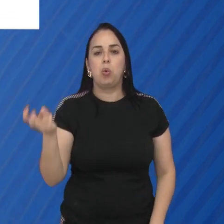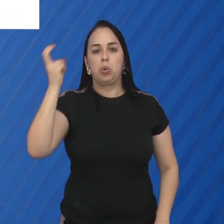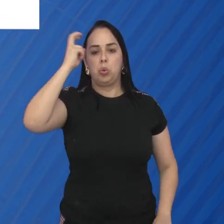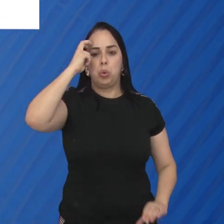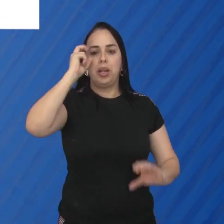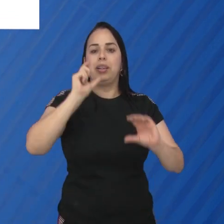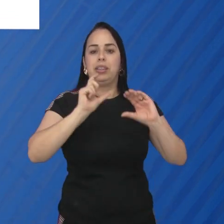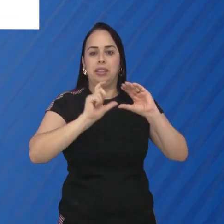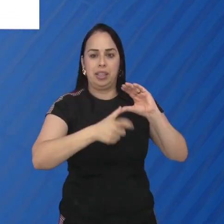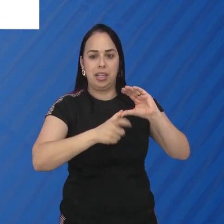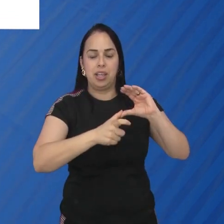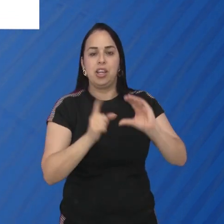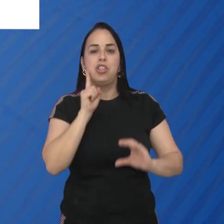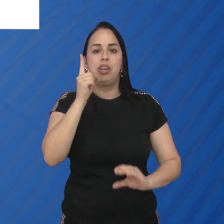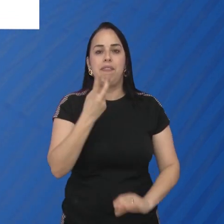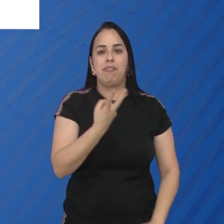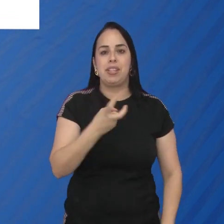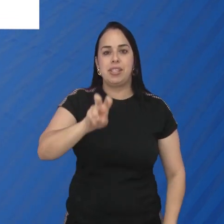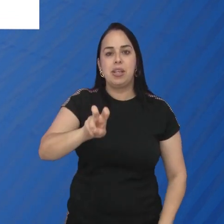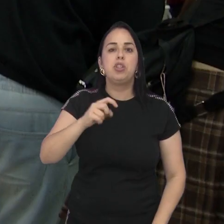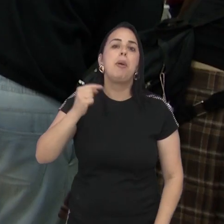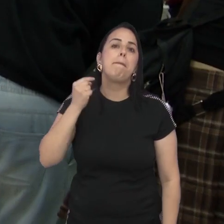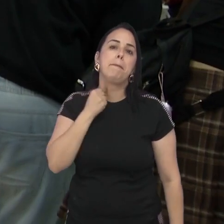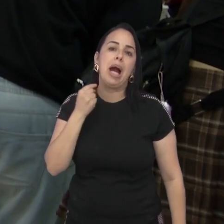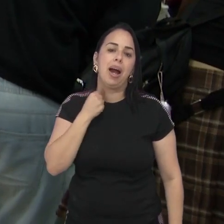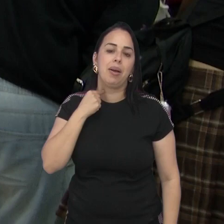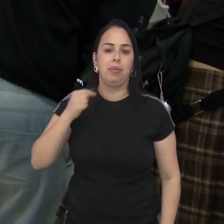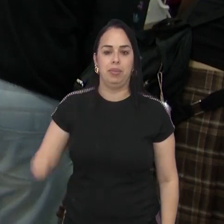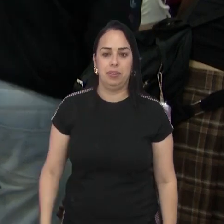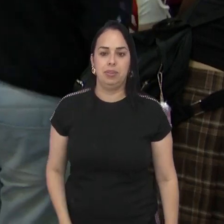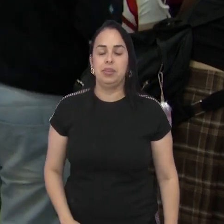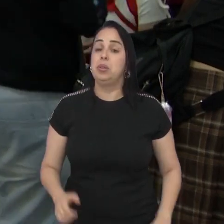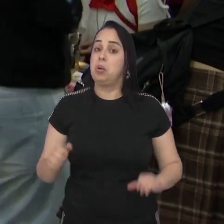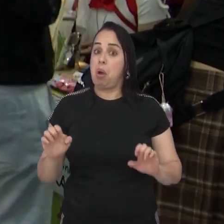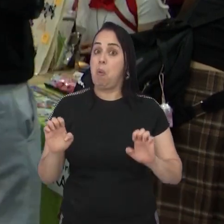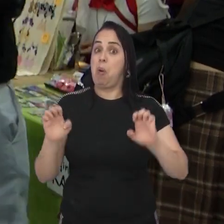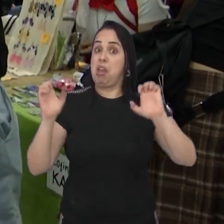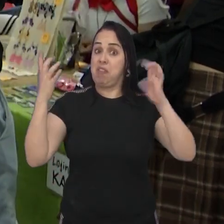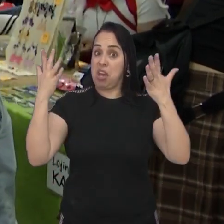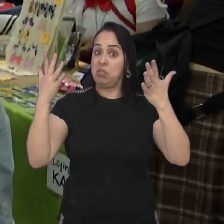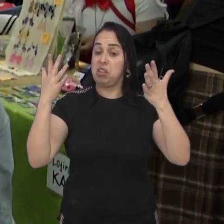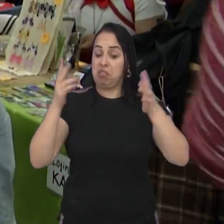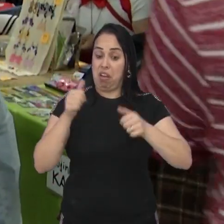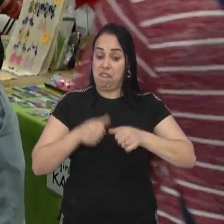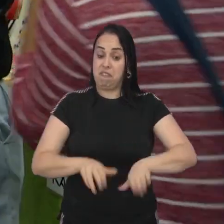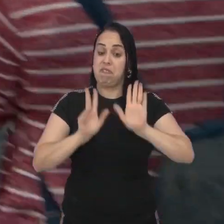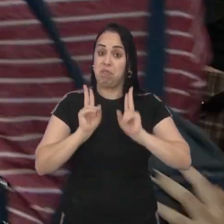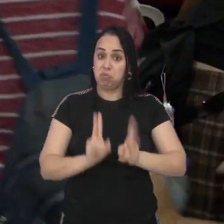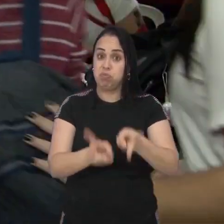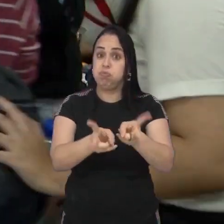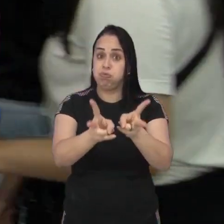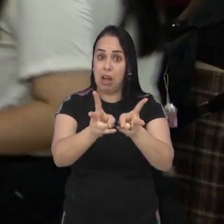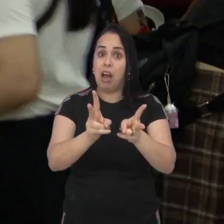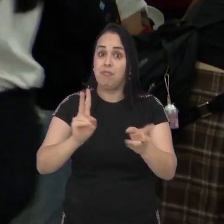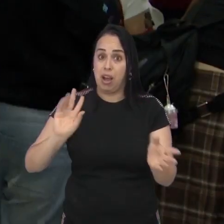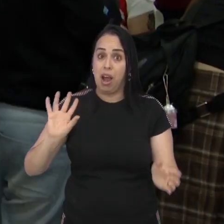Geek, celebrado em 25 de maio. É uma atividade que veio para ficar, né?